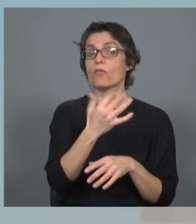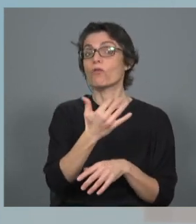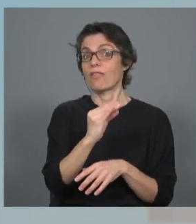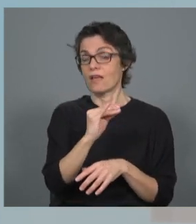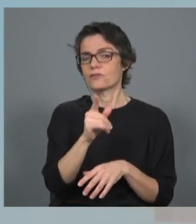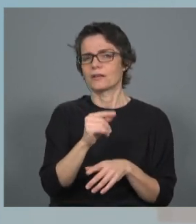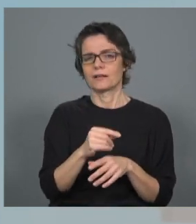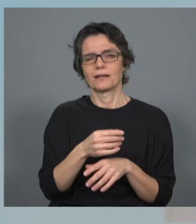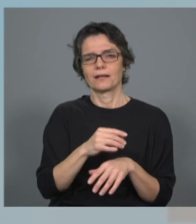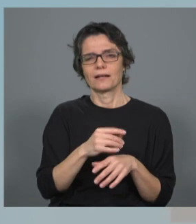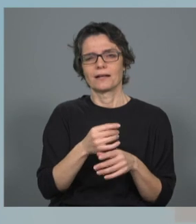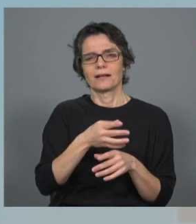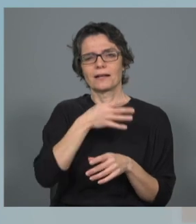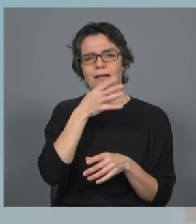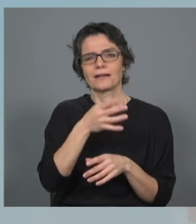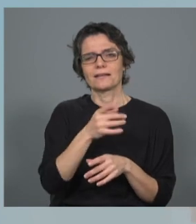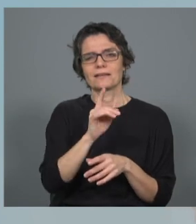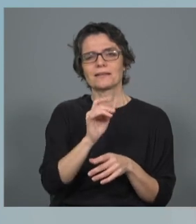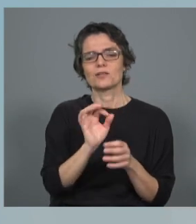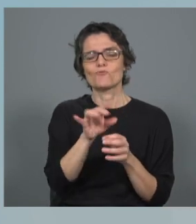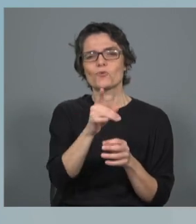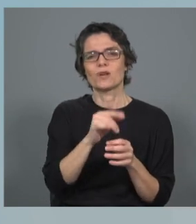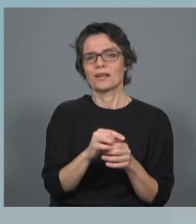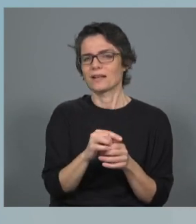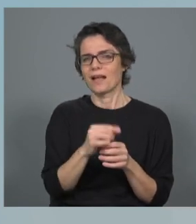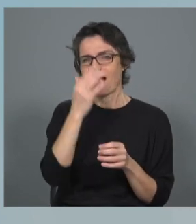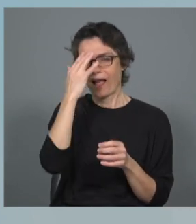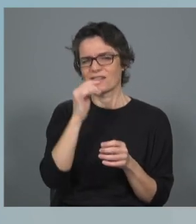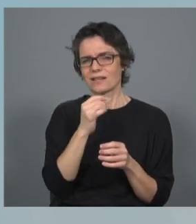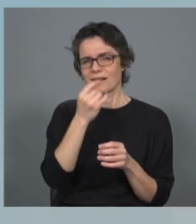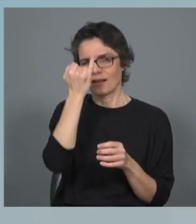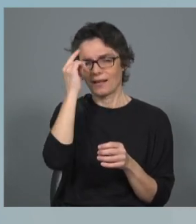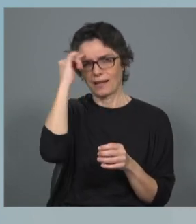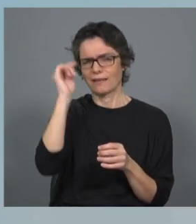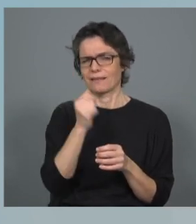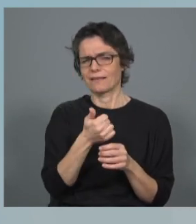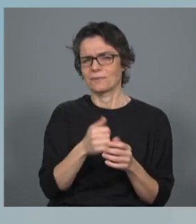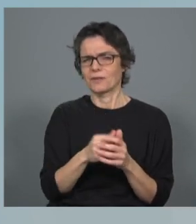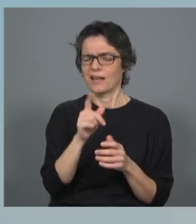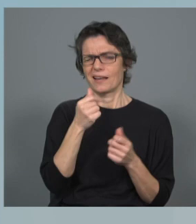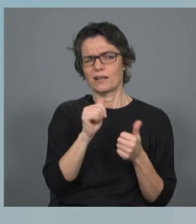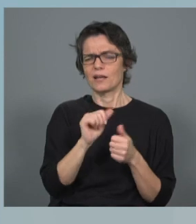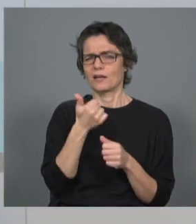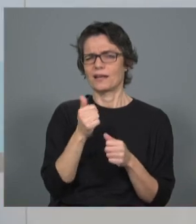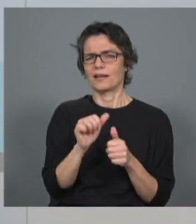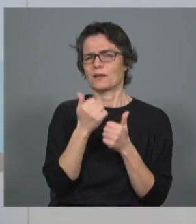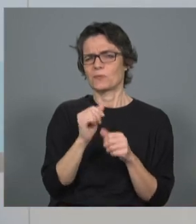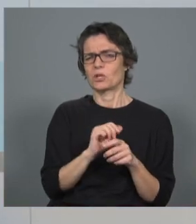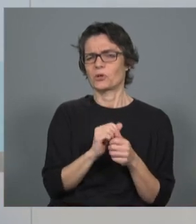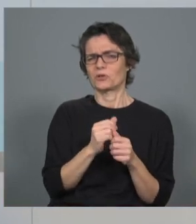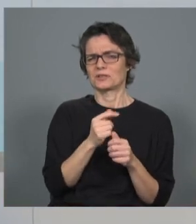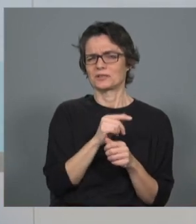testemunho deixa? Alguma vez sentiu que se calhar teria sido melhor ficar com a bola nos pés no futsal?